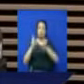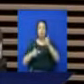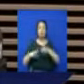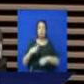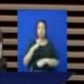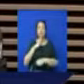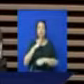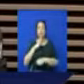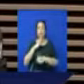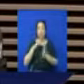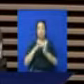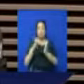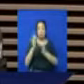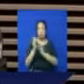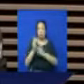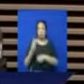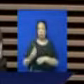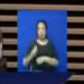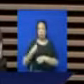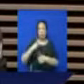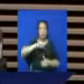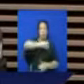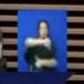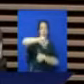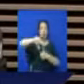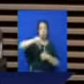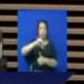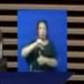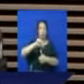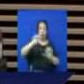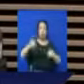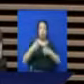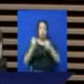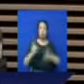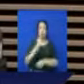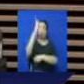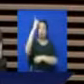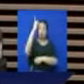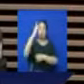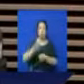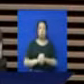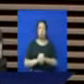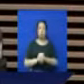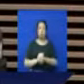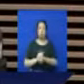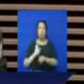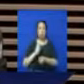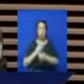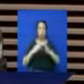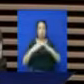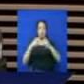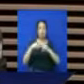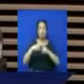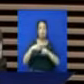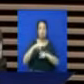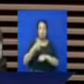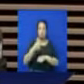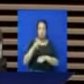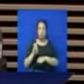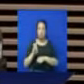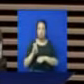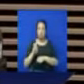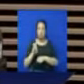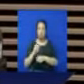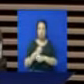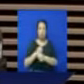tenham a sua vida transformada pelo poder de Deus. A nossa igreja, durante 15 anos, ela manteve uma comunidade